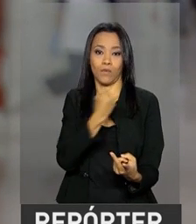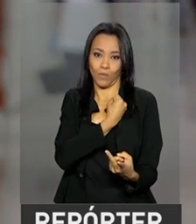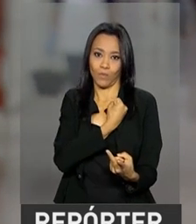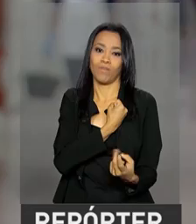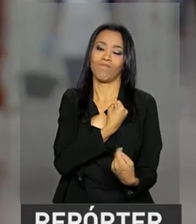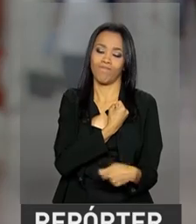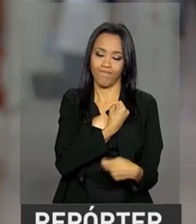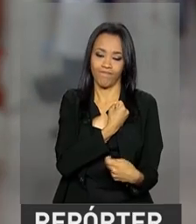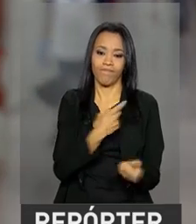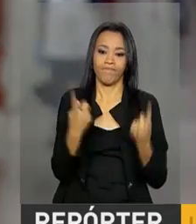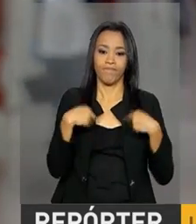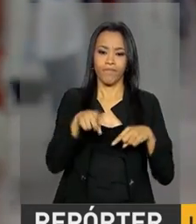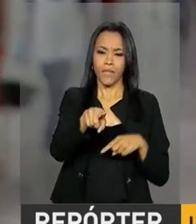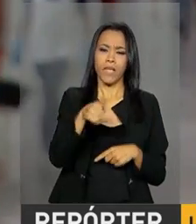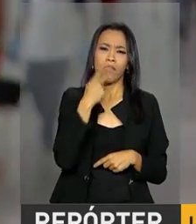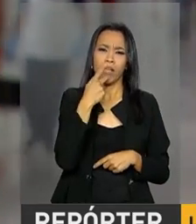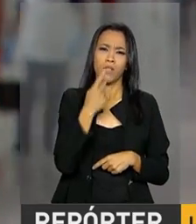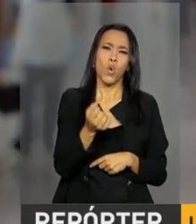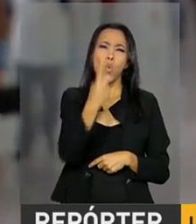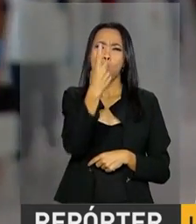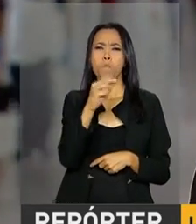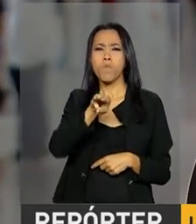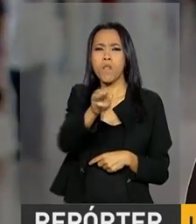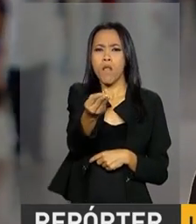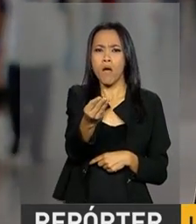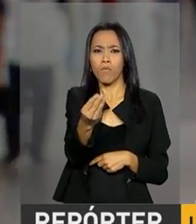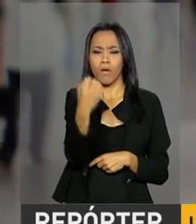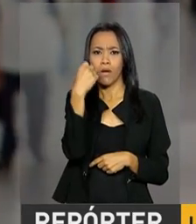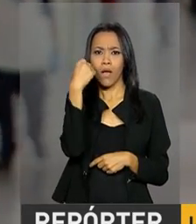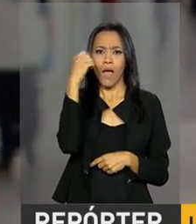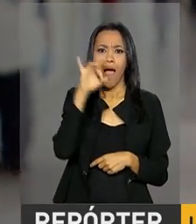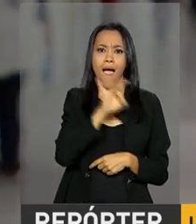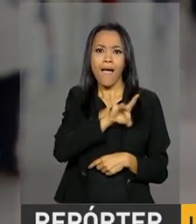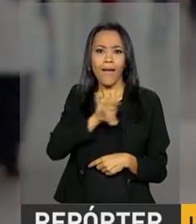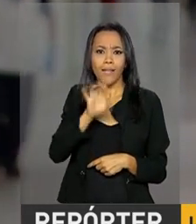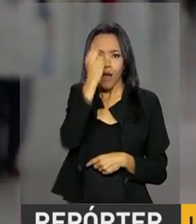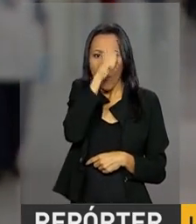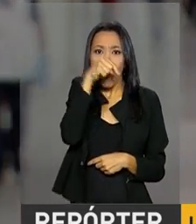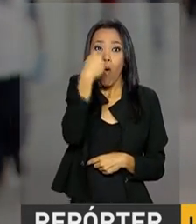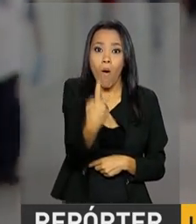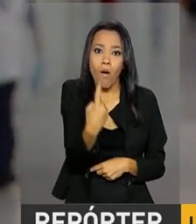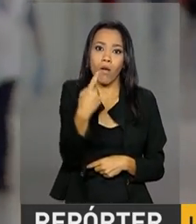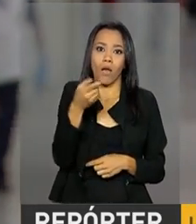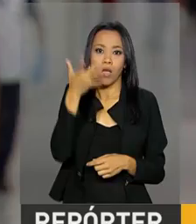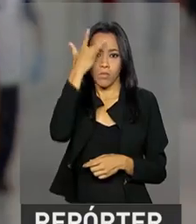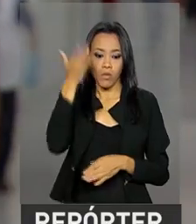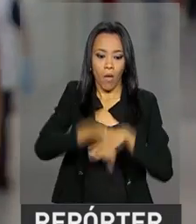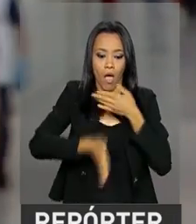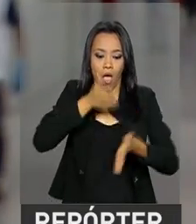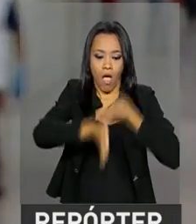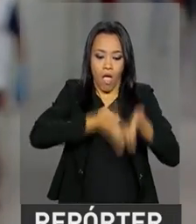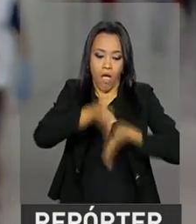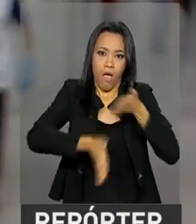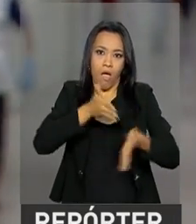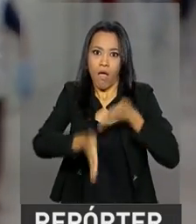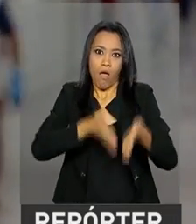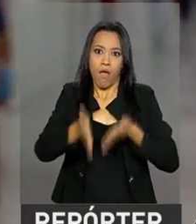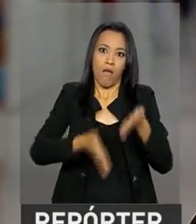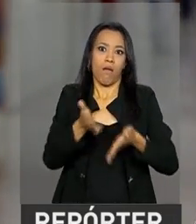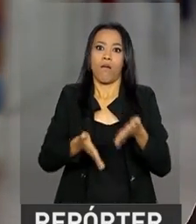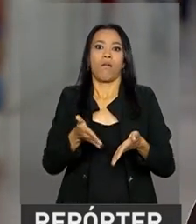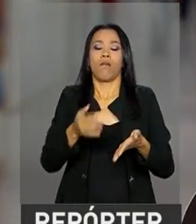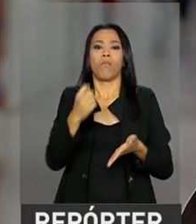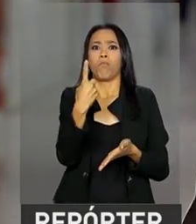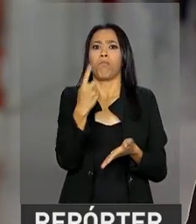média mais de 1 milhão de acesso a cada uma hora momento que esse eh que em uma hora a gente tem chega a